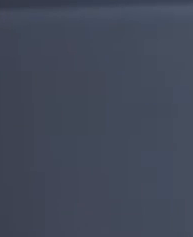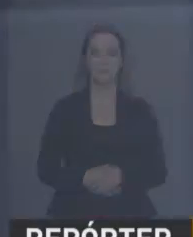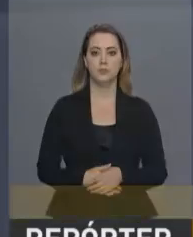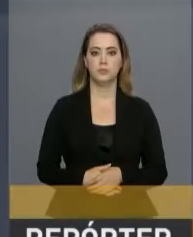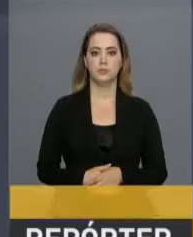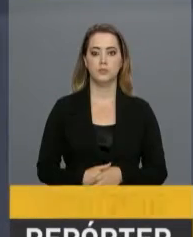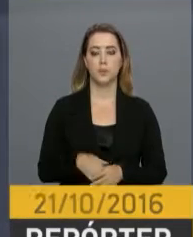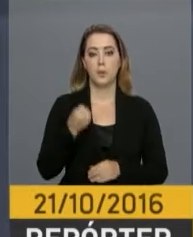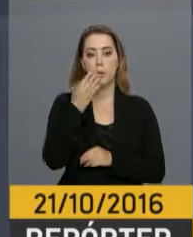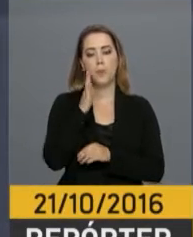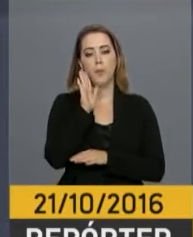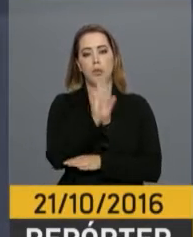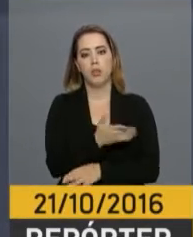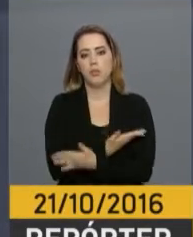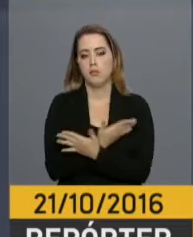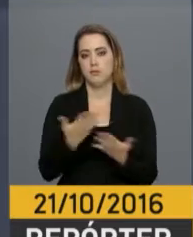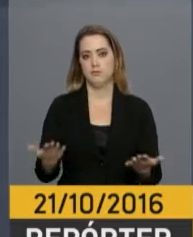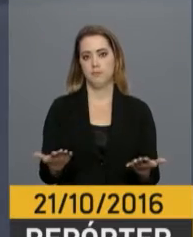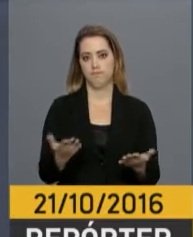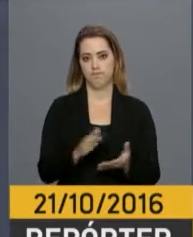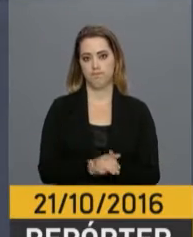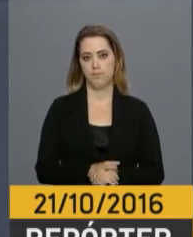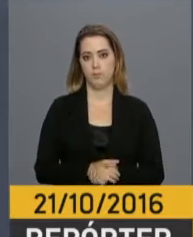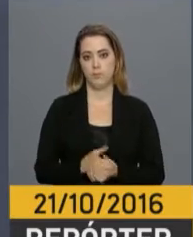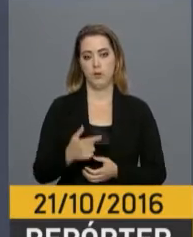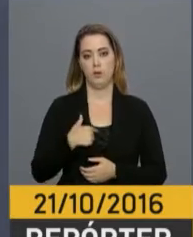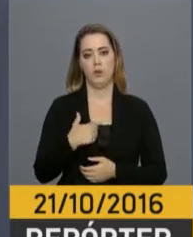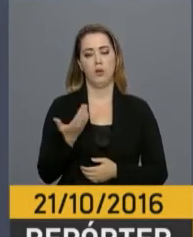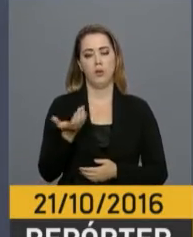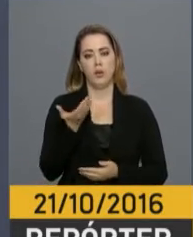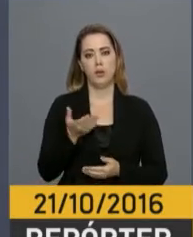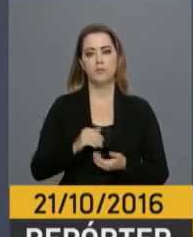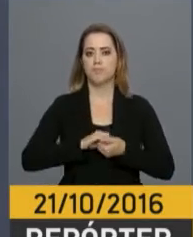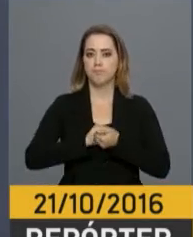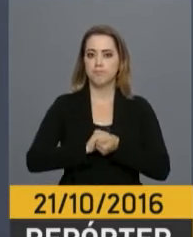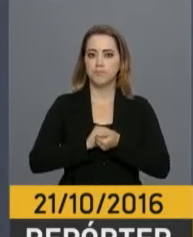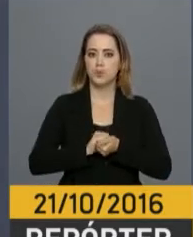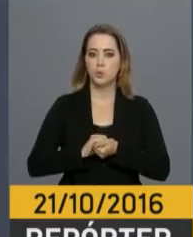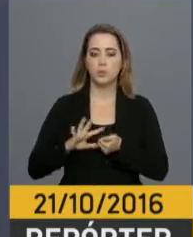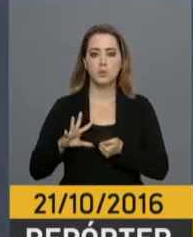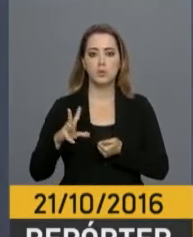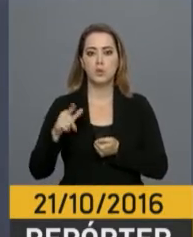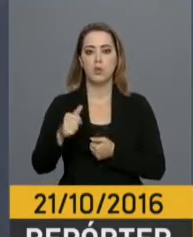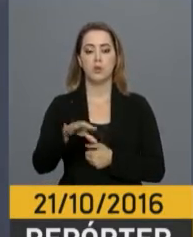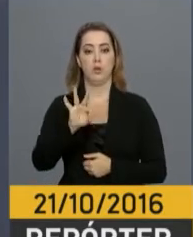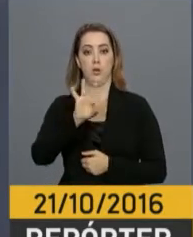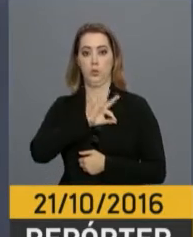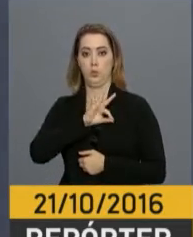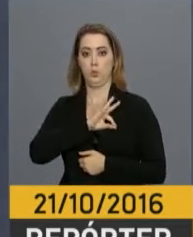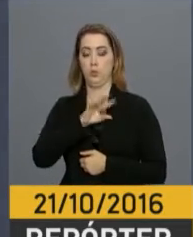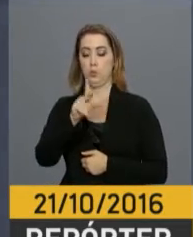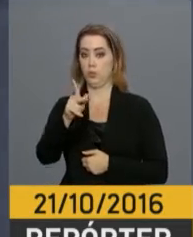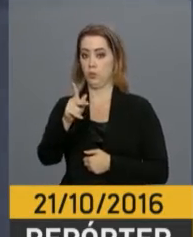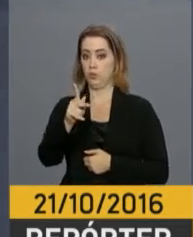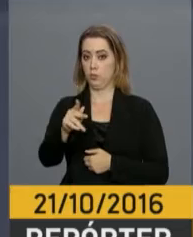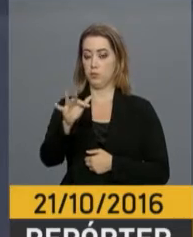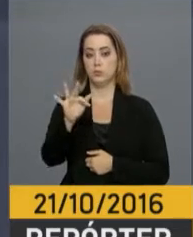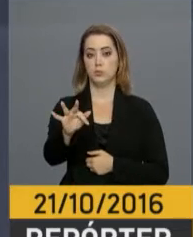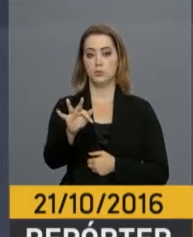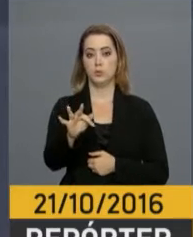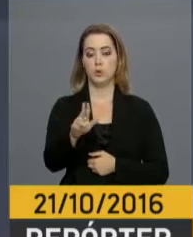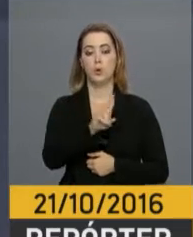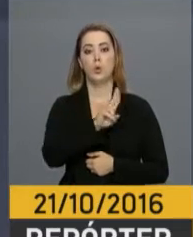Boa tarde a todos. Quero inicialmente cumprimentar toda a Polícia Federal, em nome do